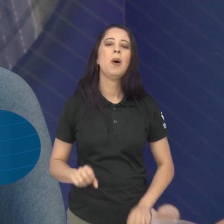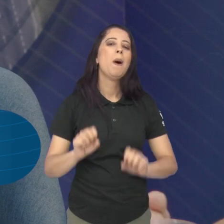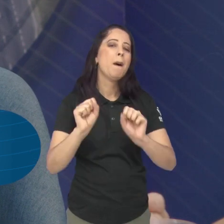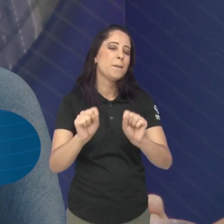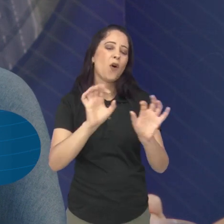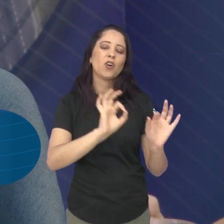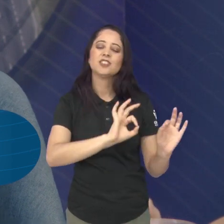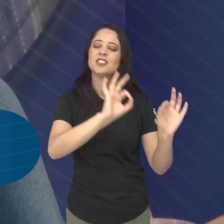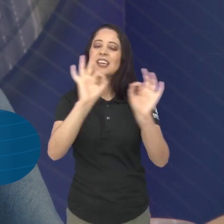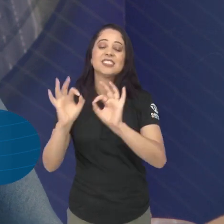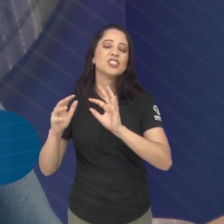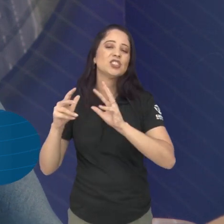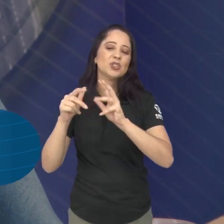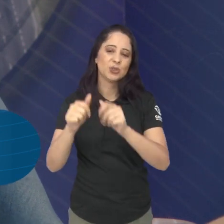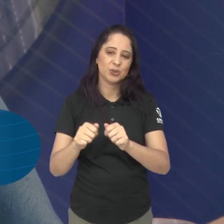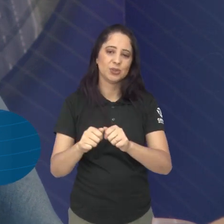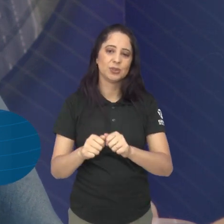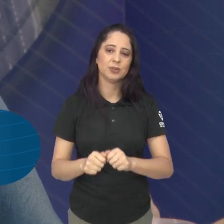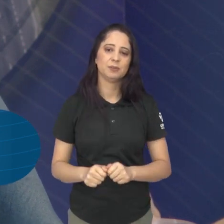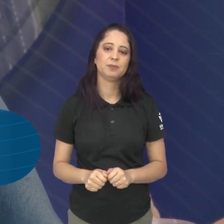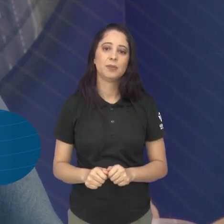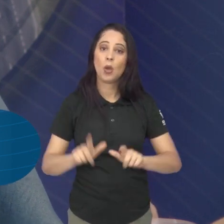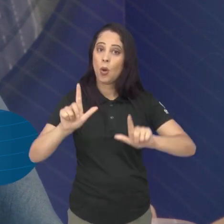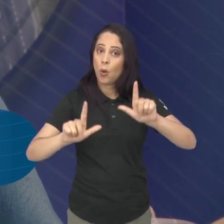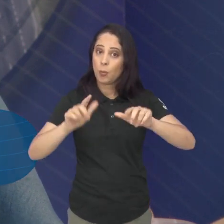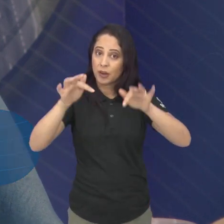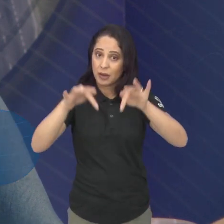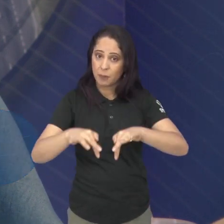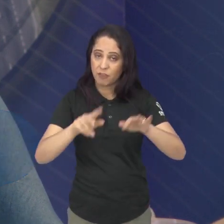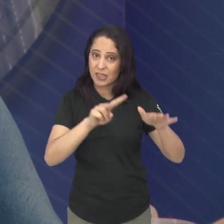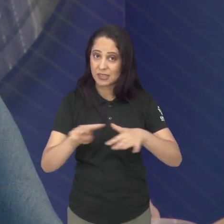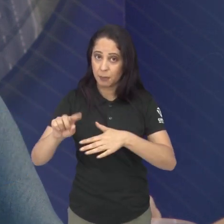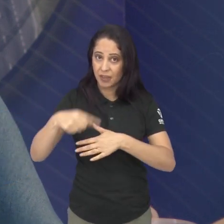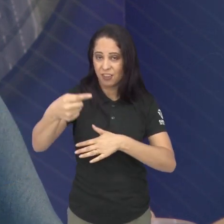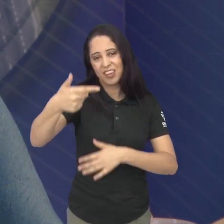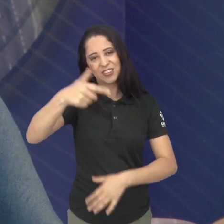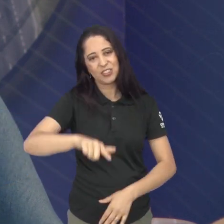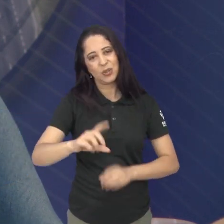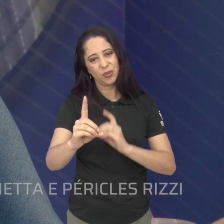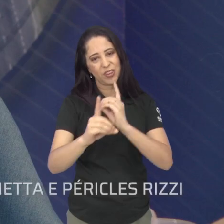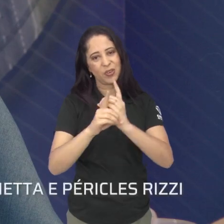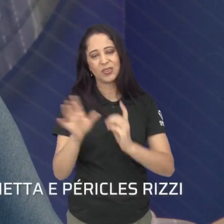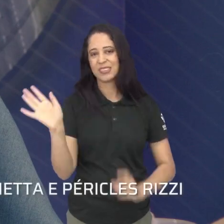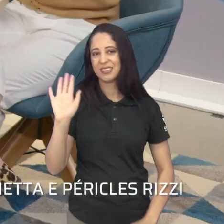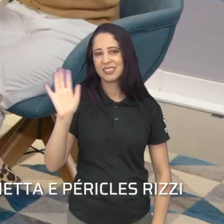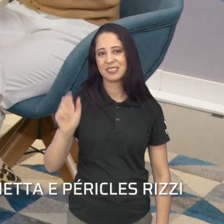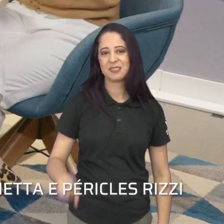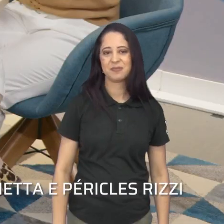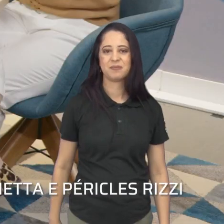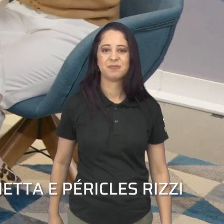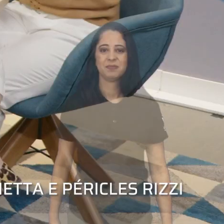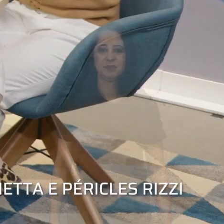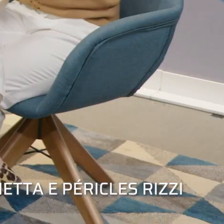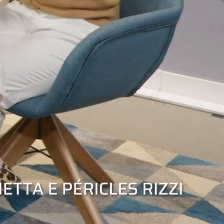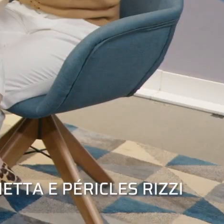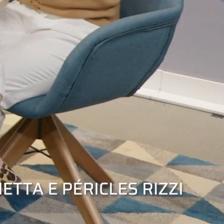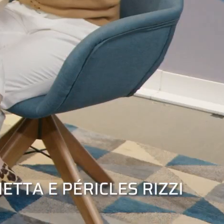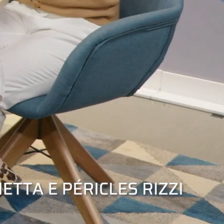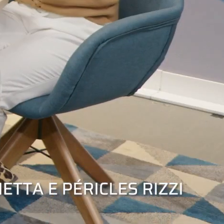assistir a programação, tem muitas opções por aí. A gente fica por aqui, mais semana que vem estou de volta. Até mais!